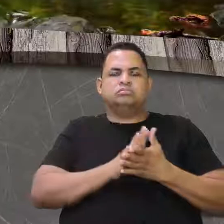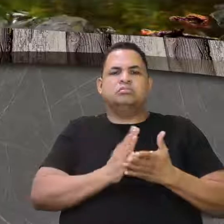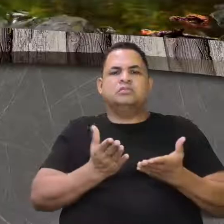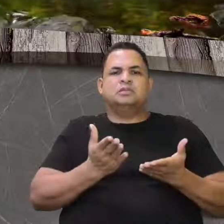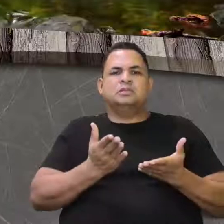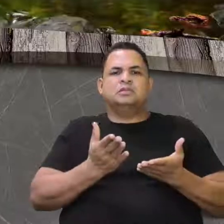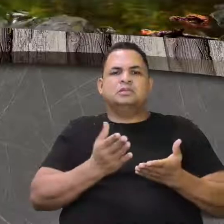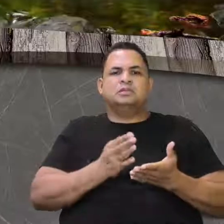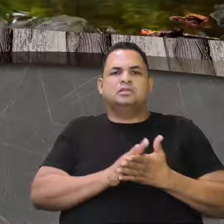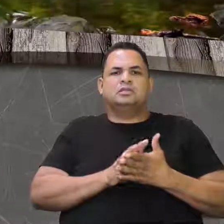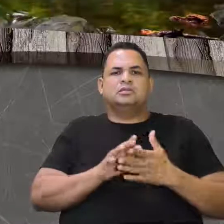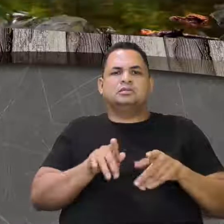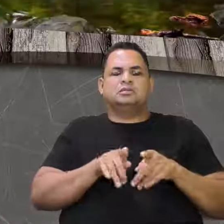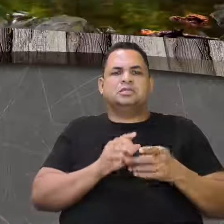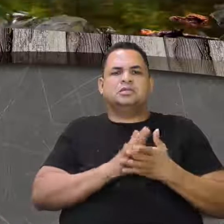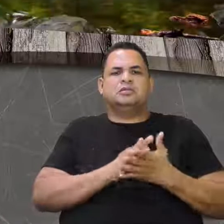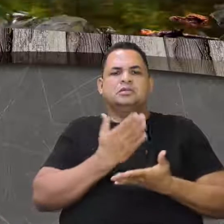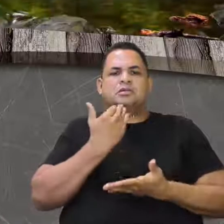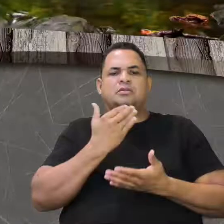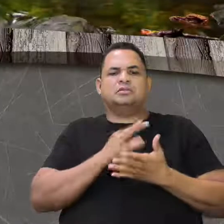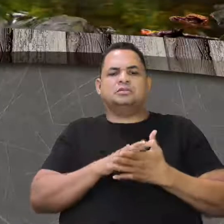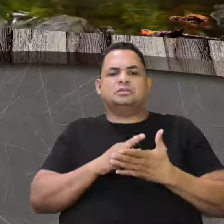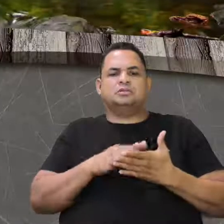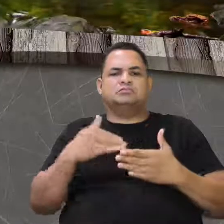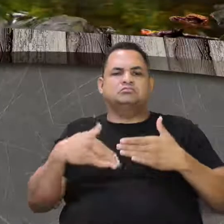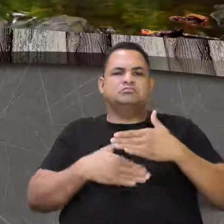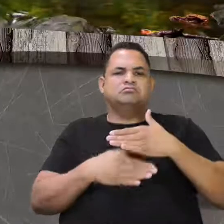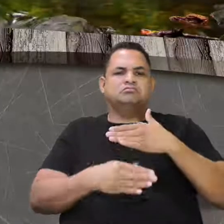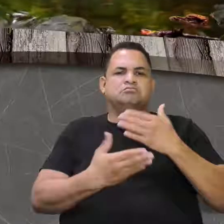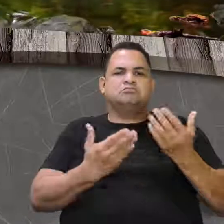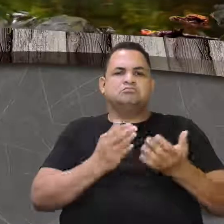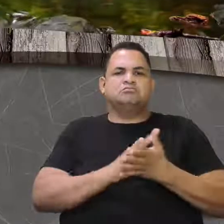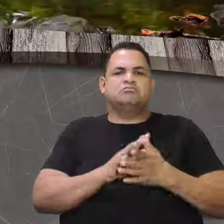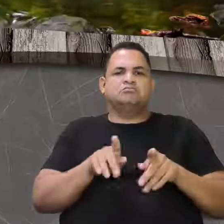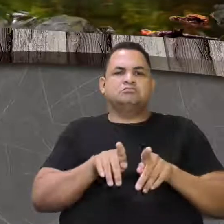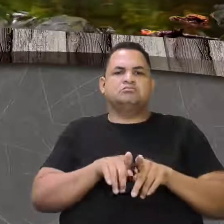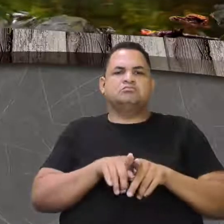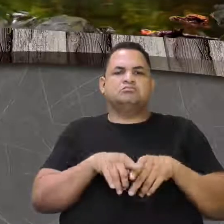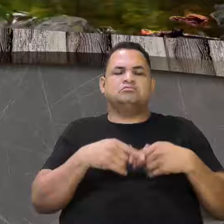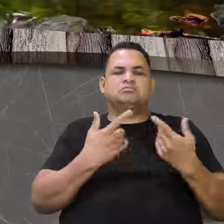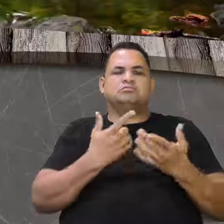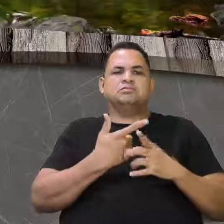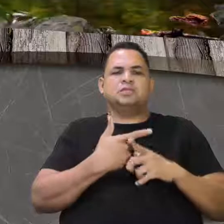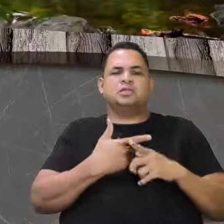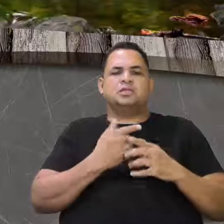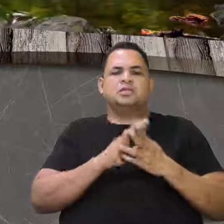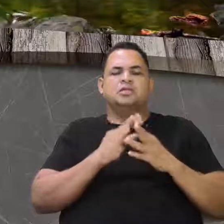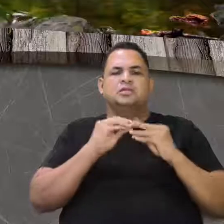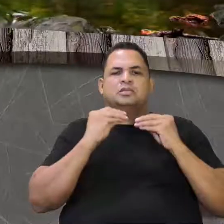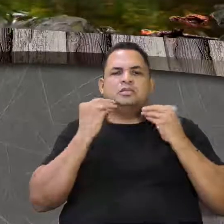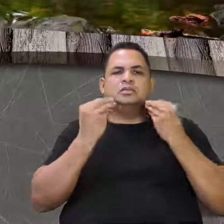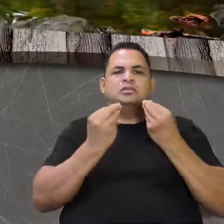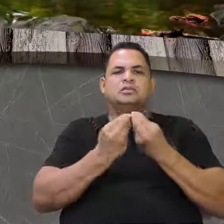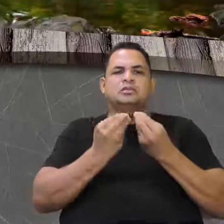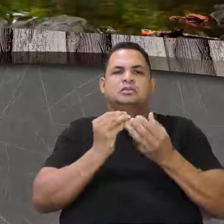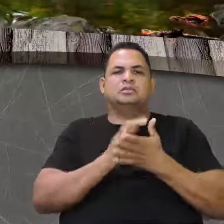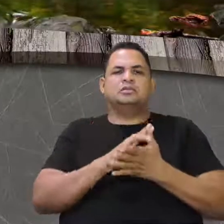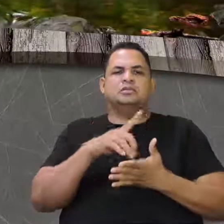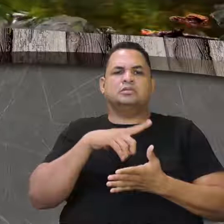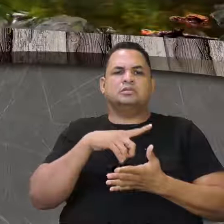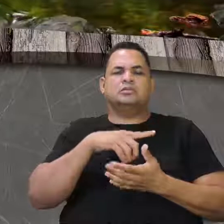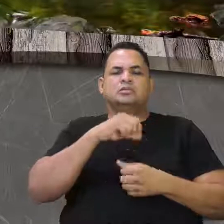organismos, e aí você também vai se alimentar desses peixinhos e você pode ter um prejuízo, um aumento de uma substância,